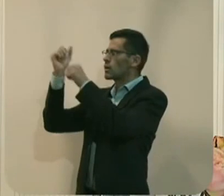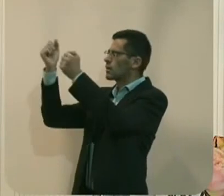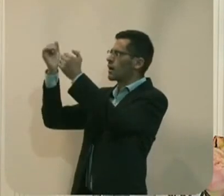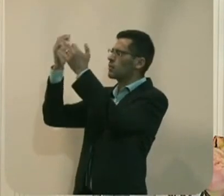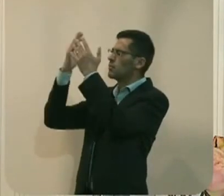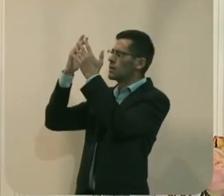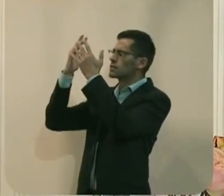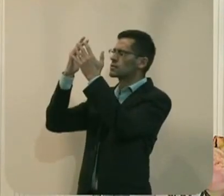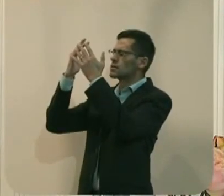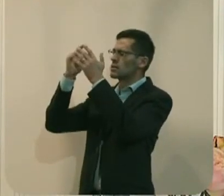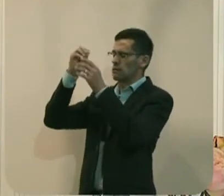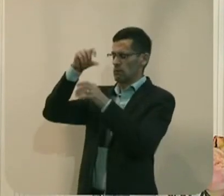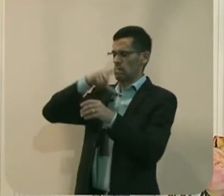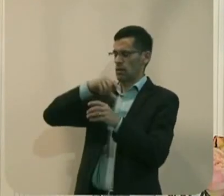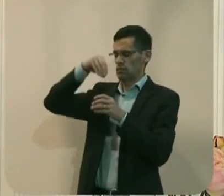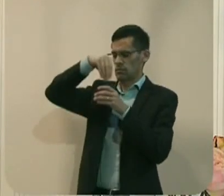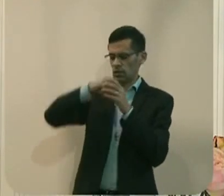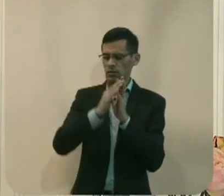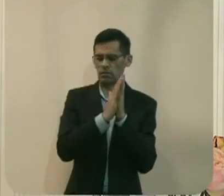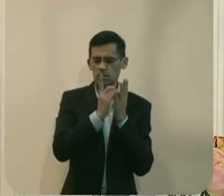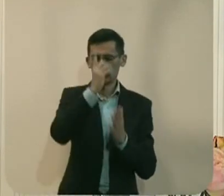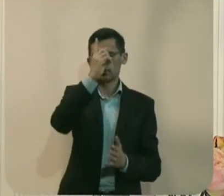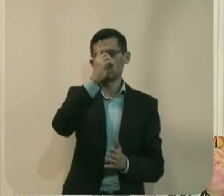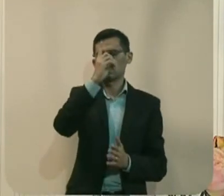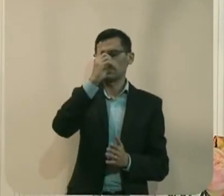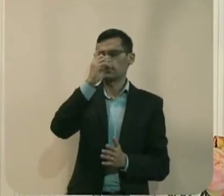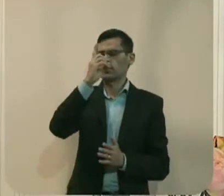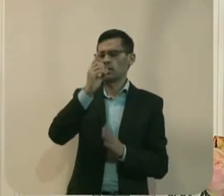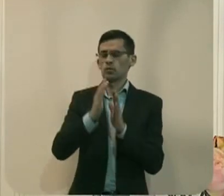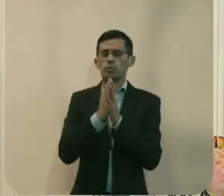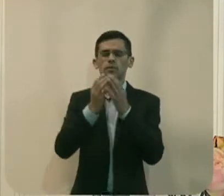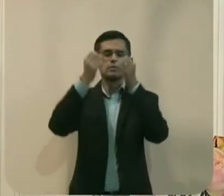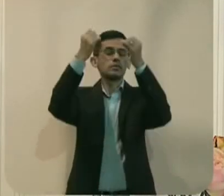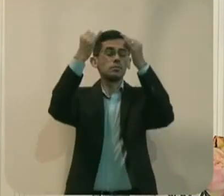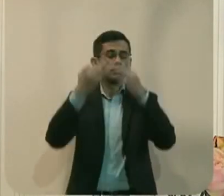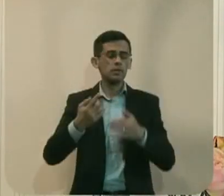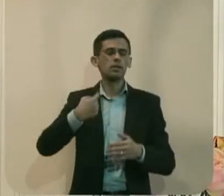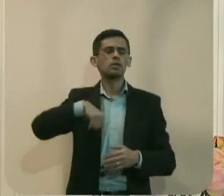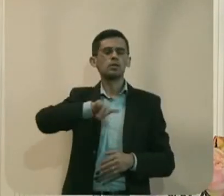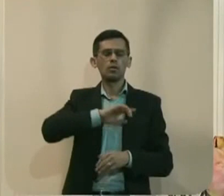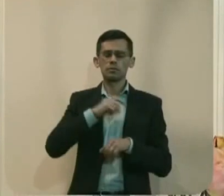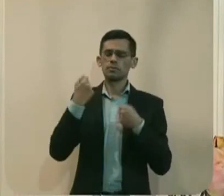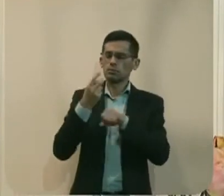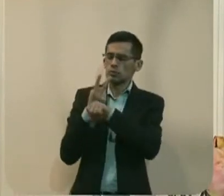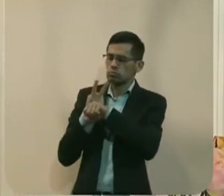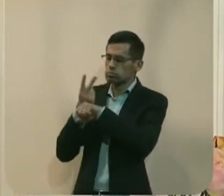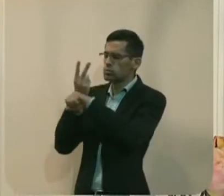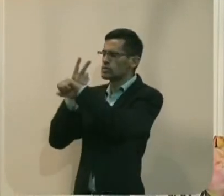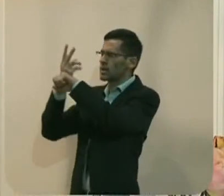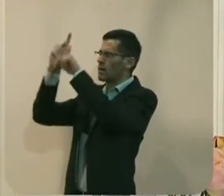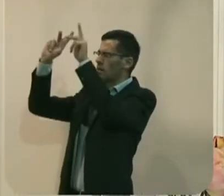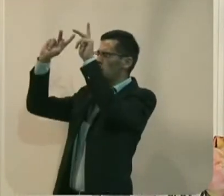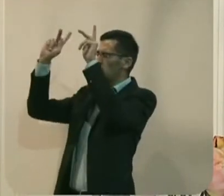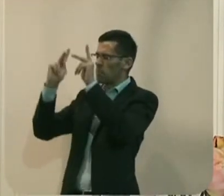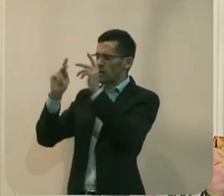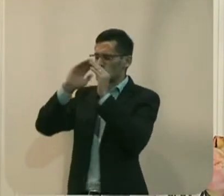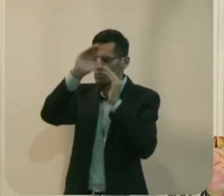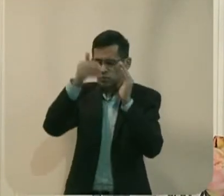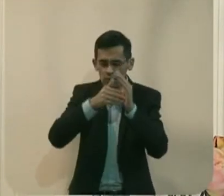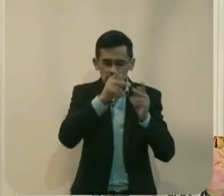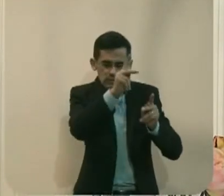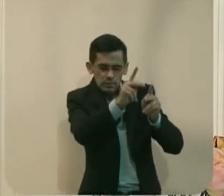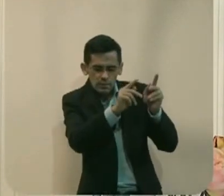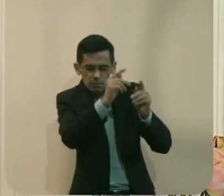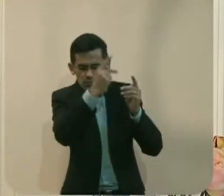bênção descrita na tua palavra. A tua palavra diz que nós devemos buscar a paz com todos os seres